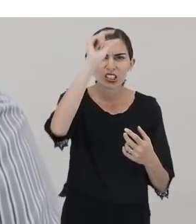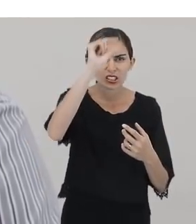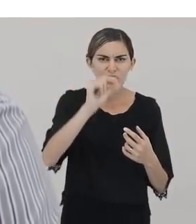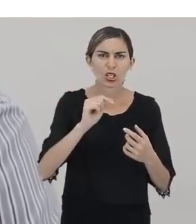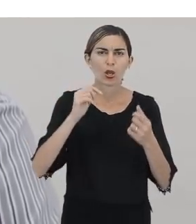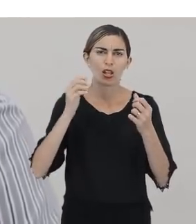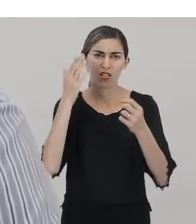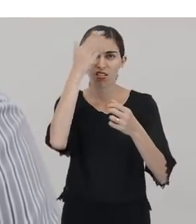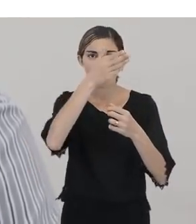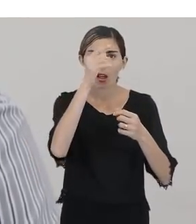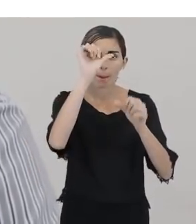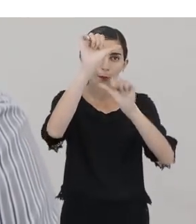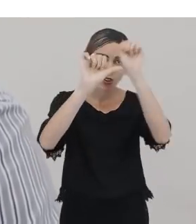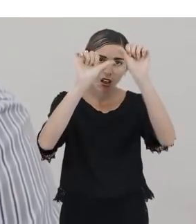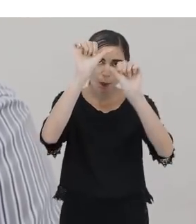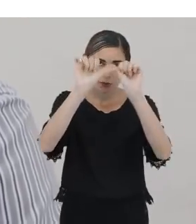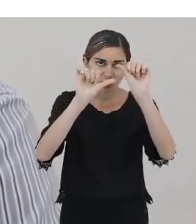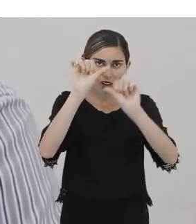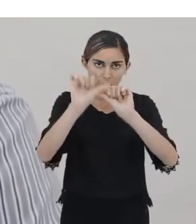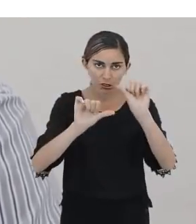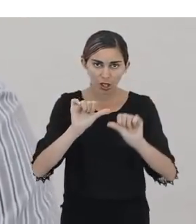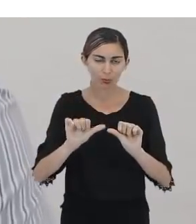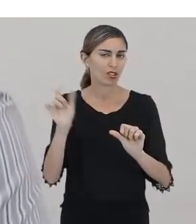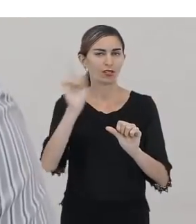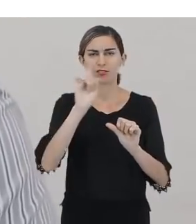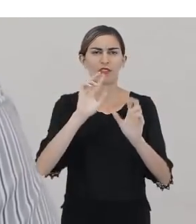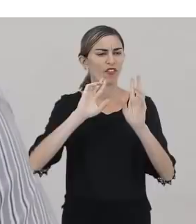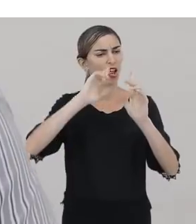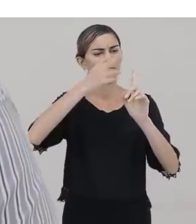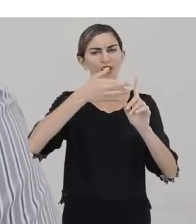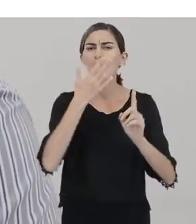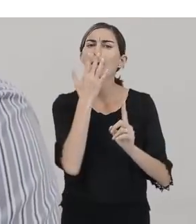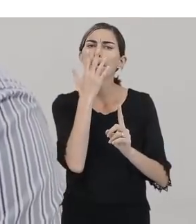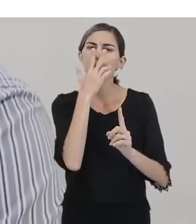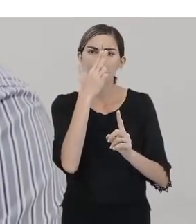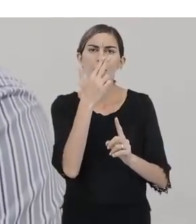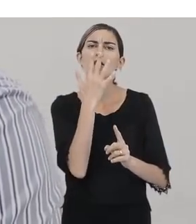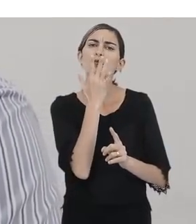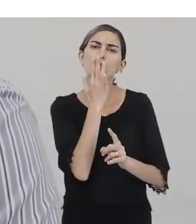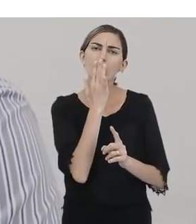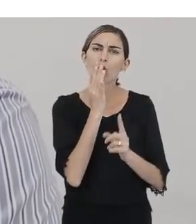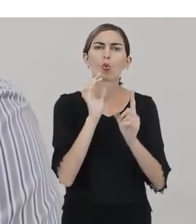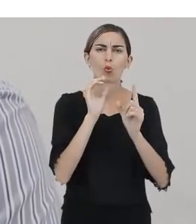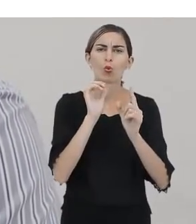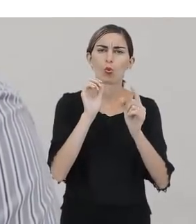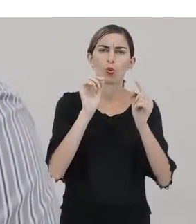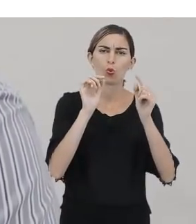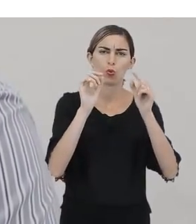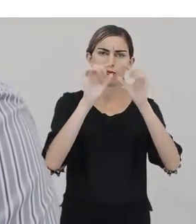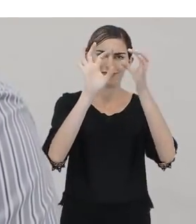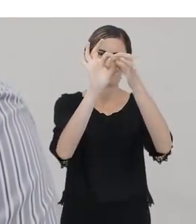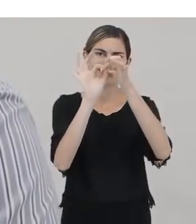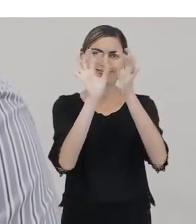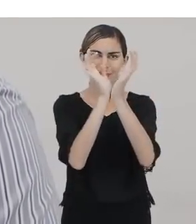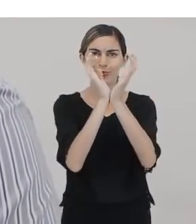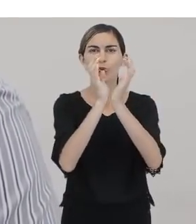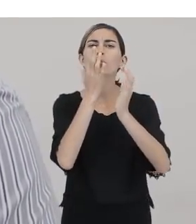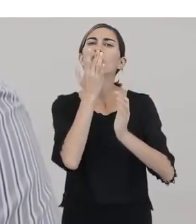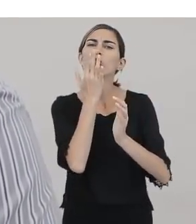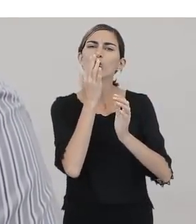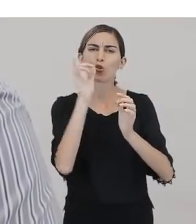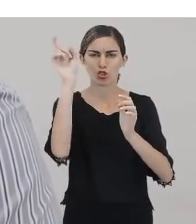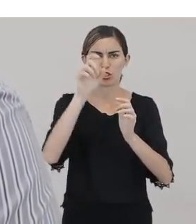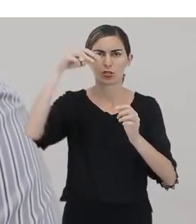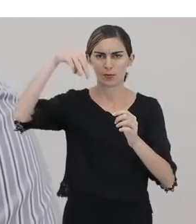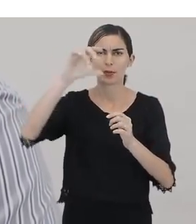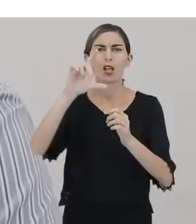mudar a cor de botão por botão. Então você faz referência à mesma cor, certo? No seu arquivo de cores.xml. E se você